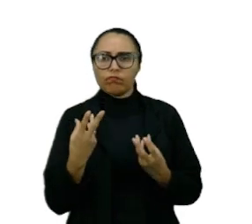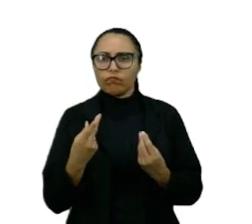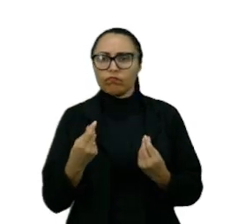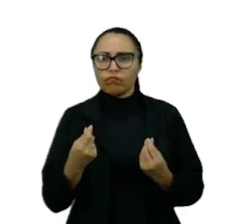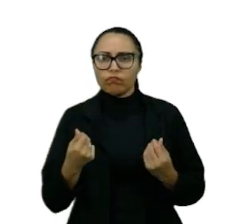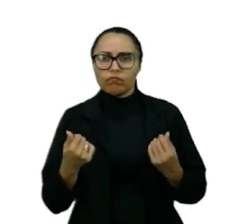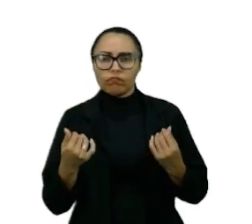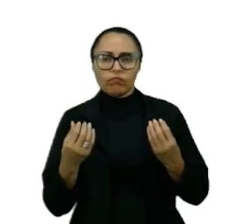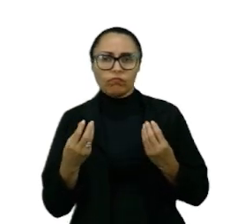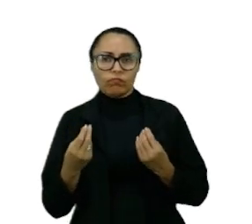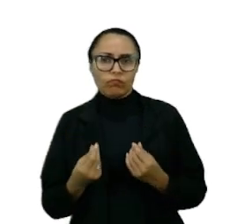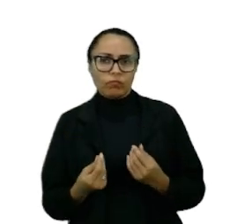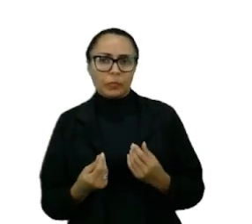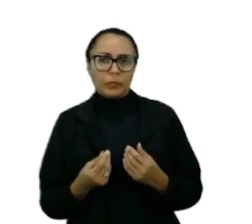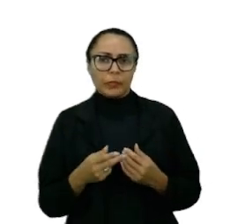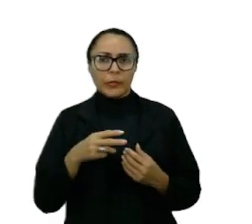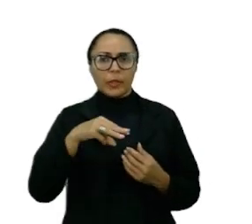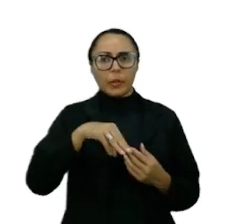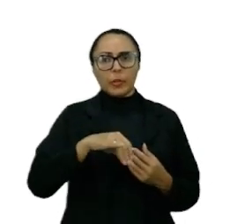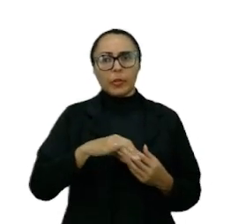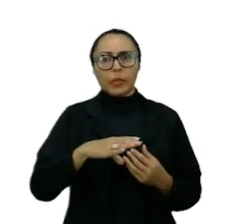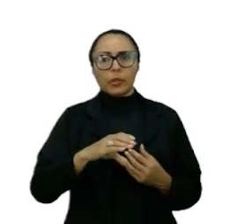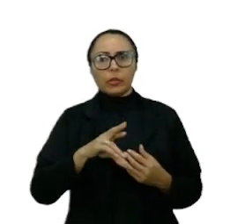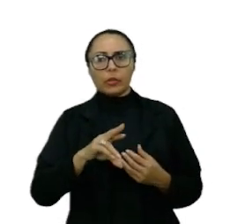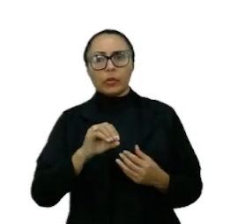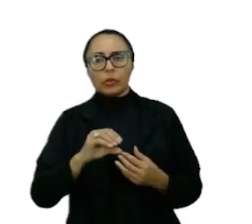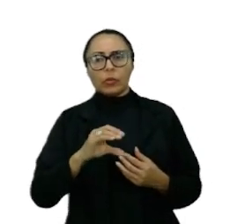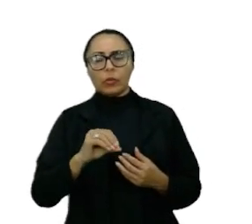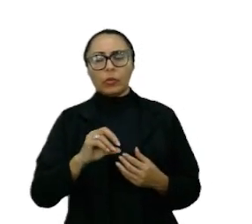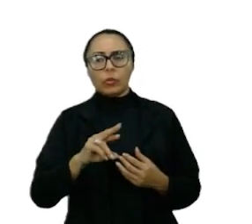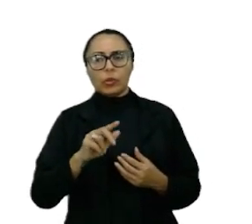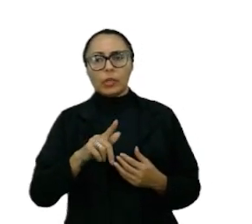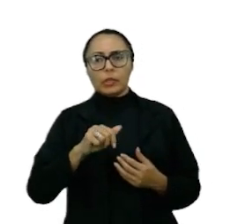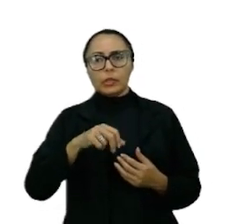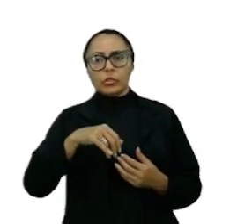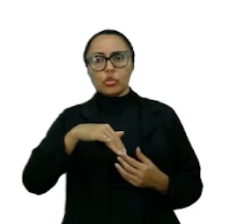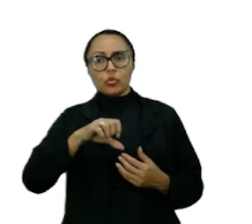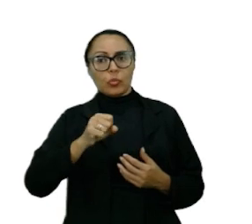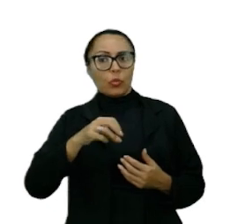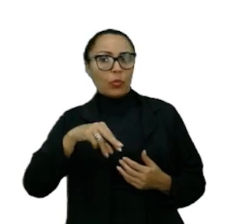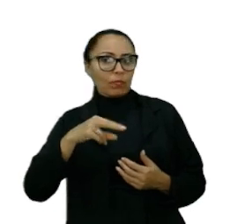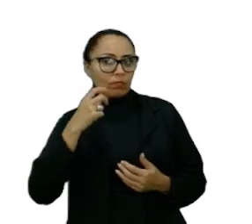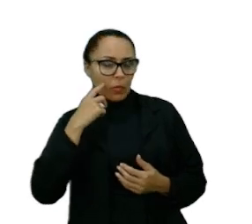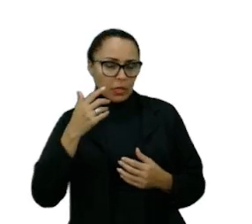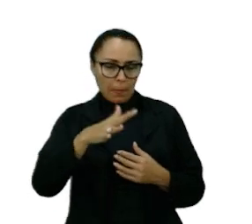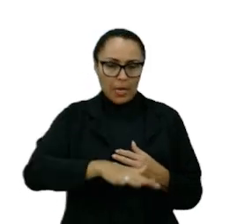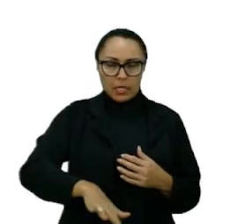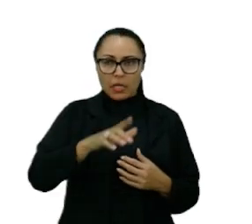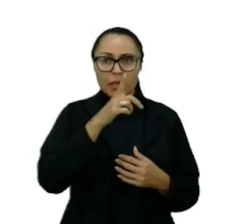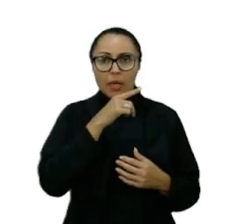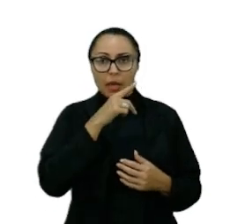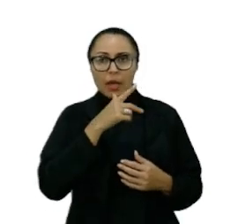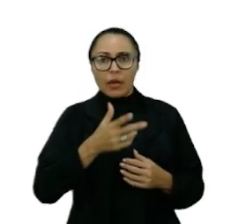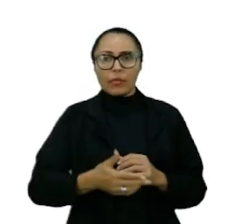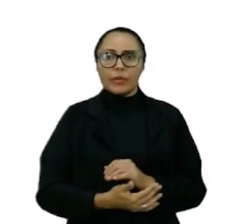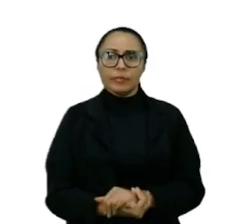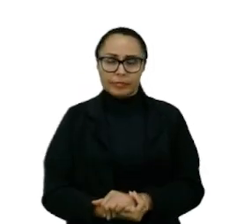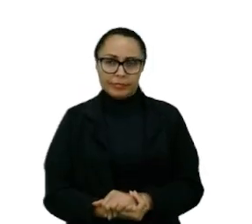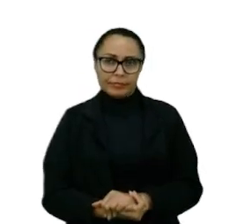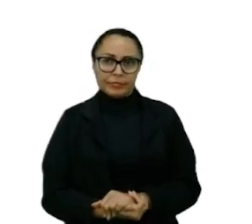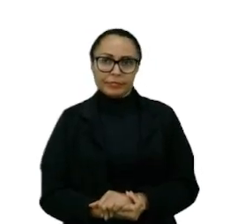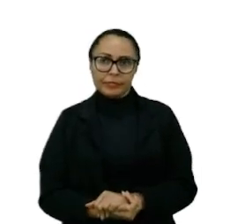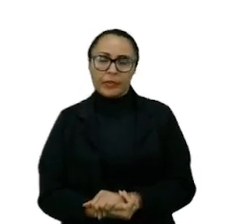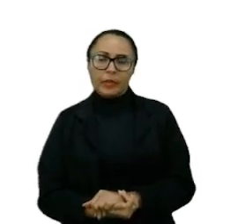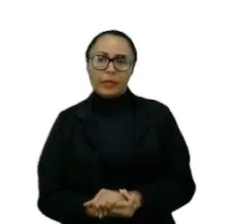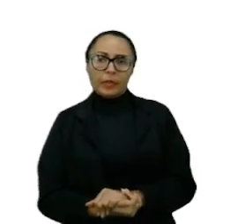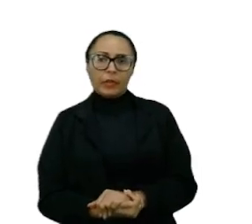micro-organismos, possibilitando uma contaminação cruzada para desse combustível. Essa